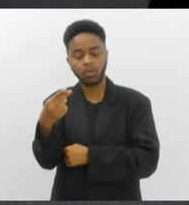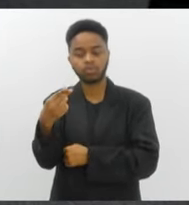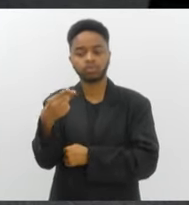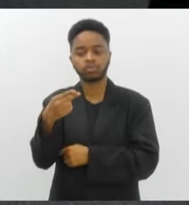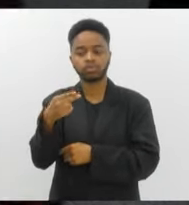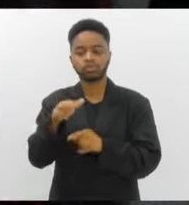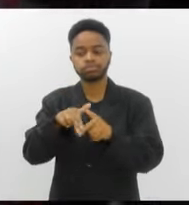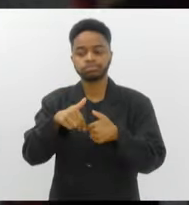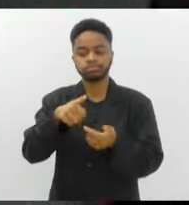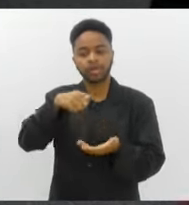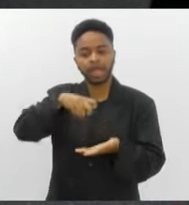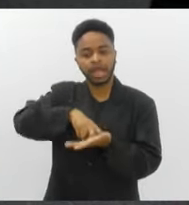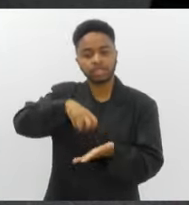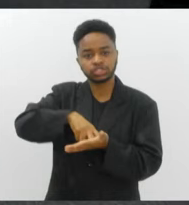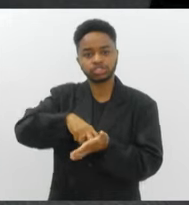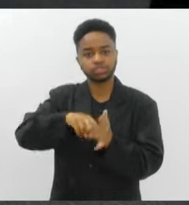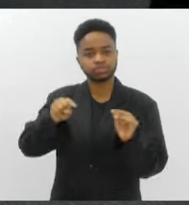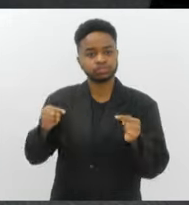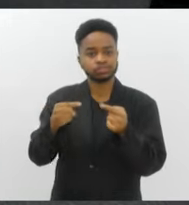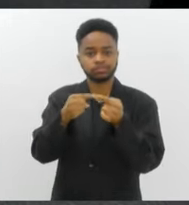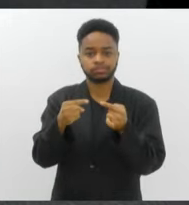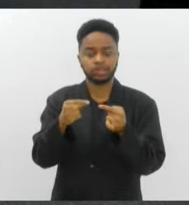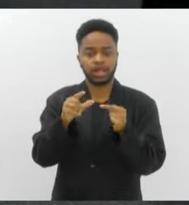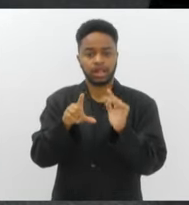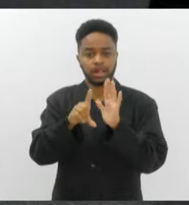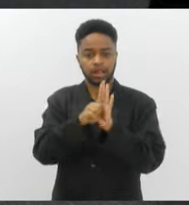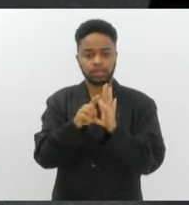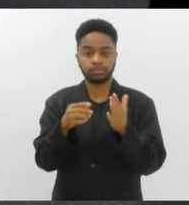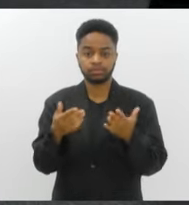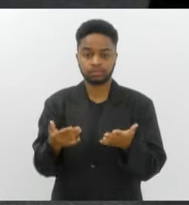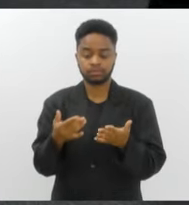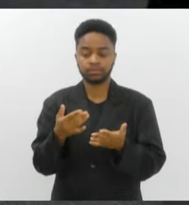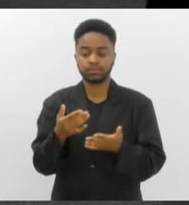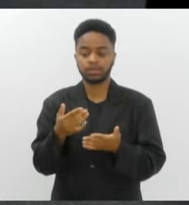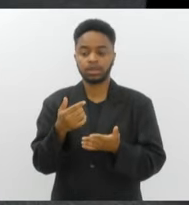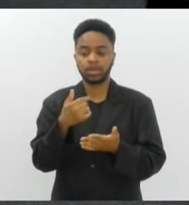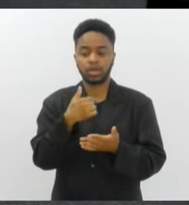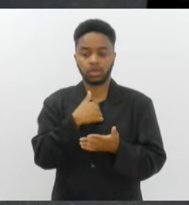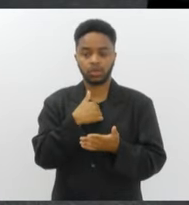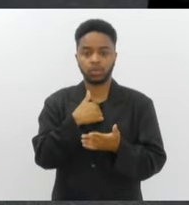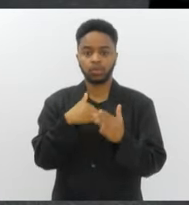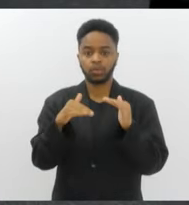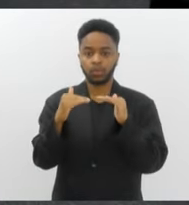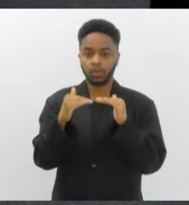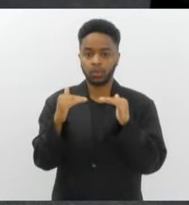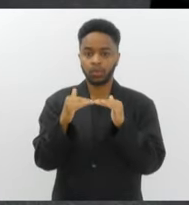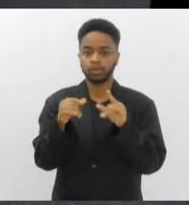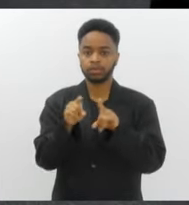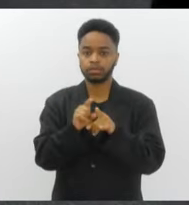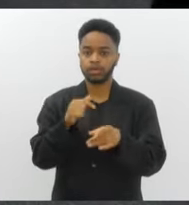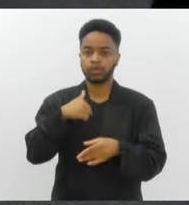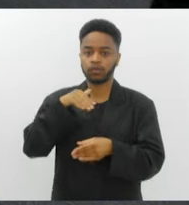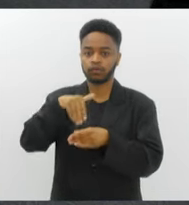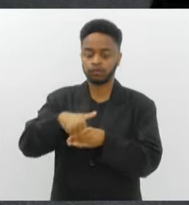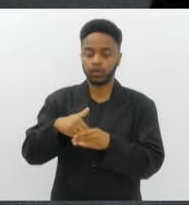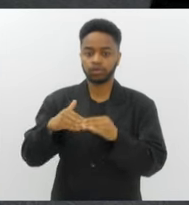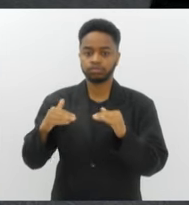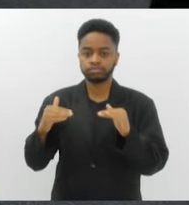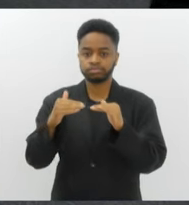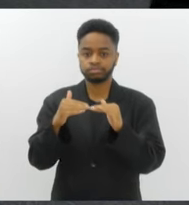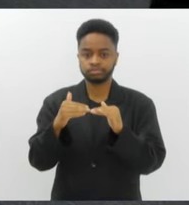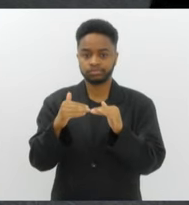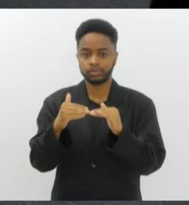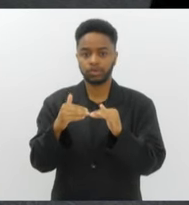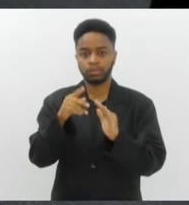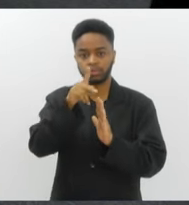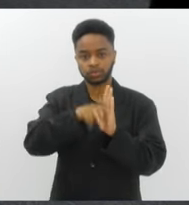uma punição necessária nos termos da lei. Portanto, sou completamente favorável e votarei a favor do